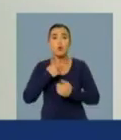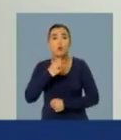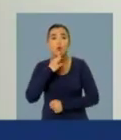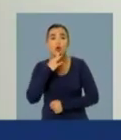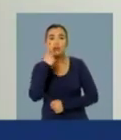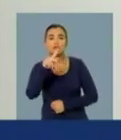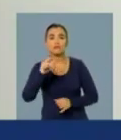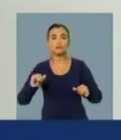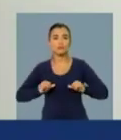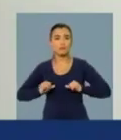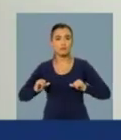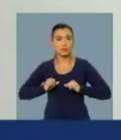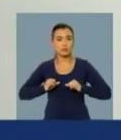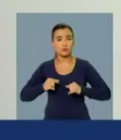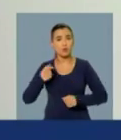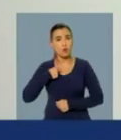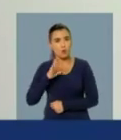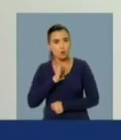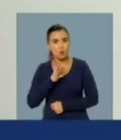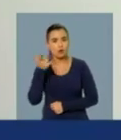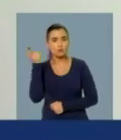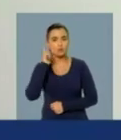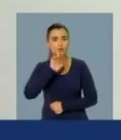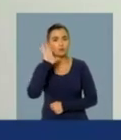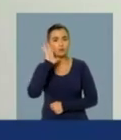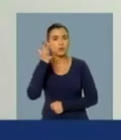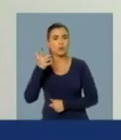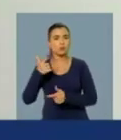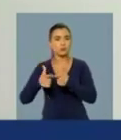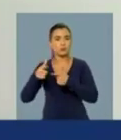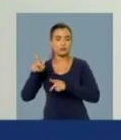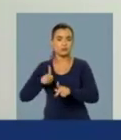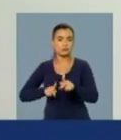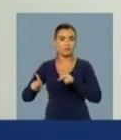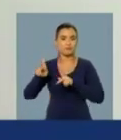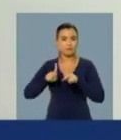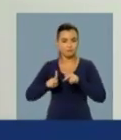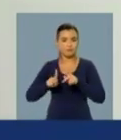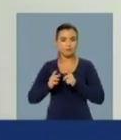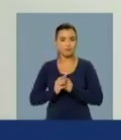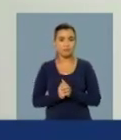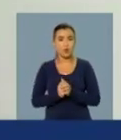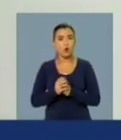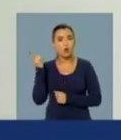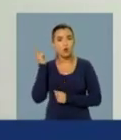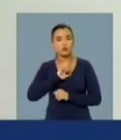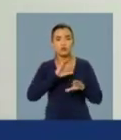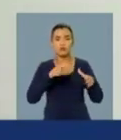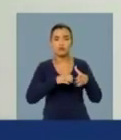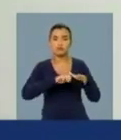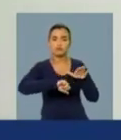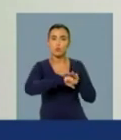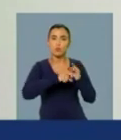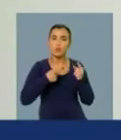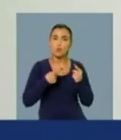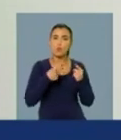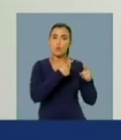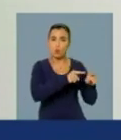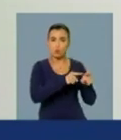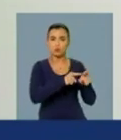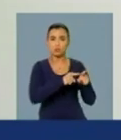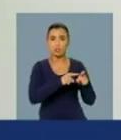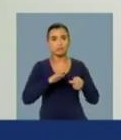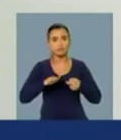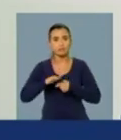Eu conheço e sei a sua dor. Eu tenho coragem para enfrentar e resolver os problemas do povo. Enfrentar as máfias, combater